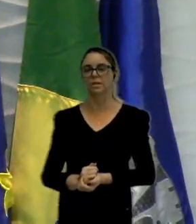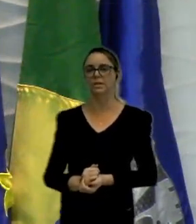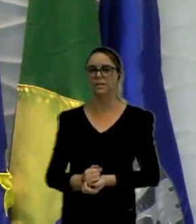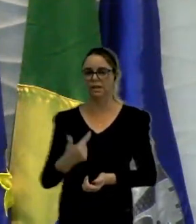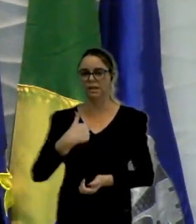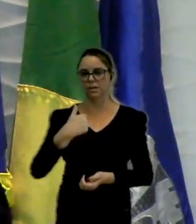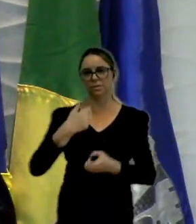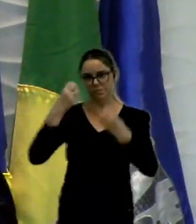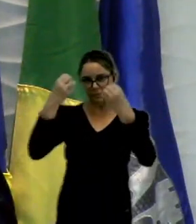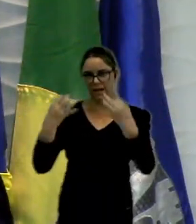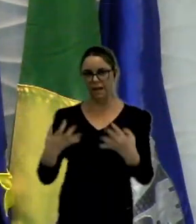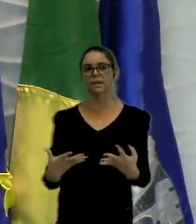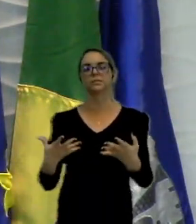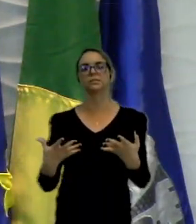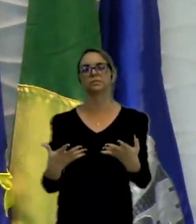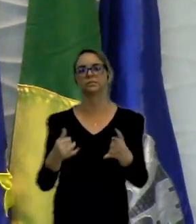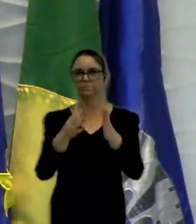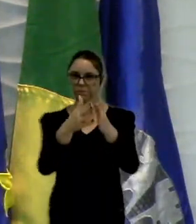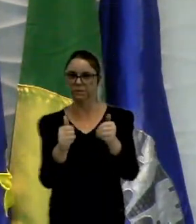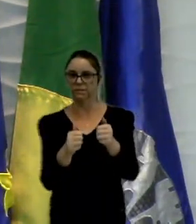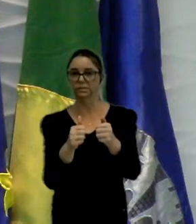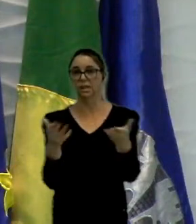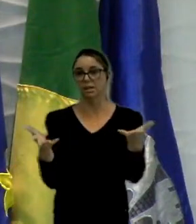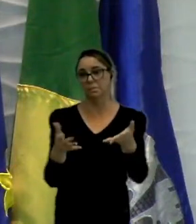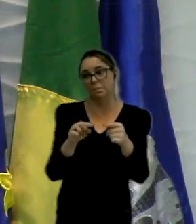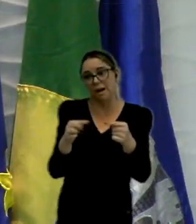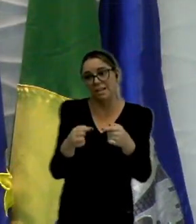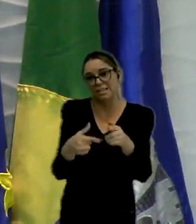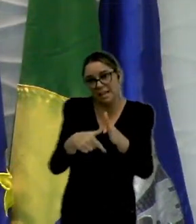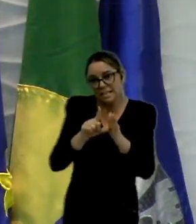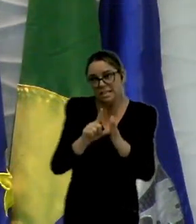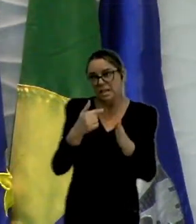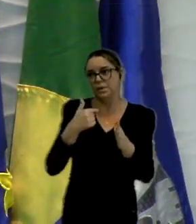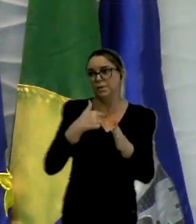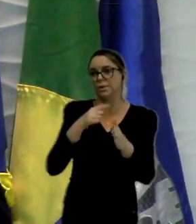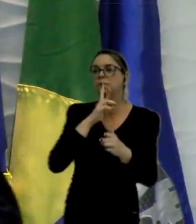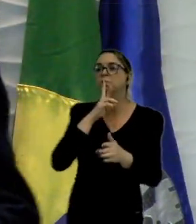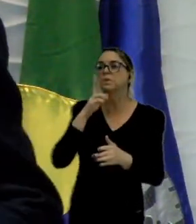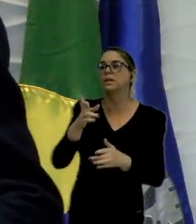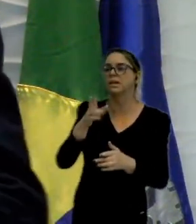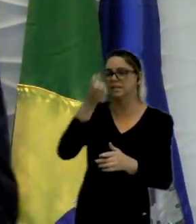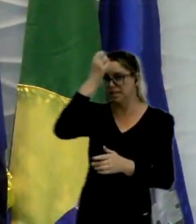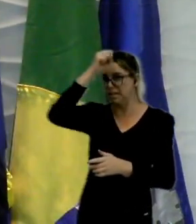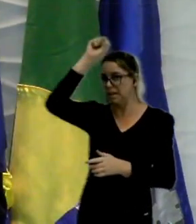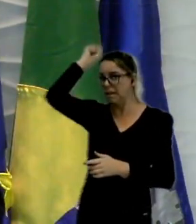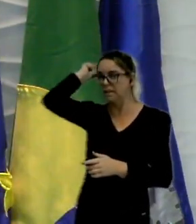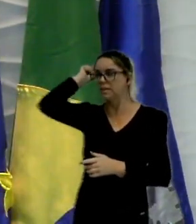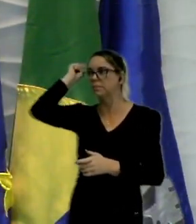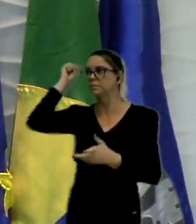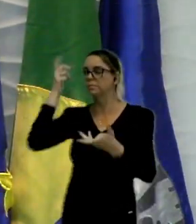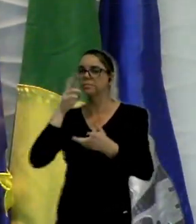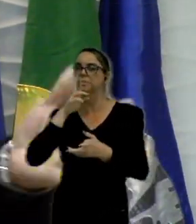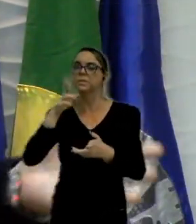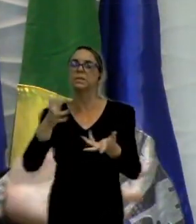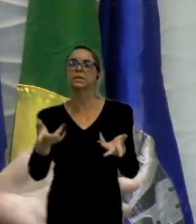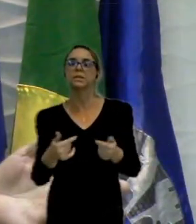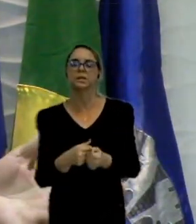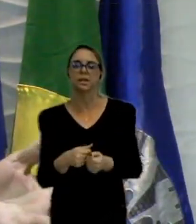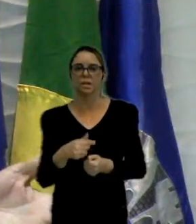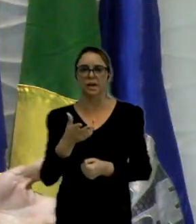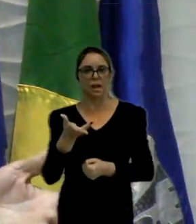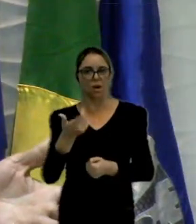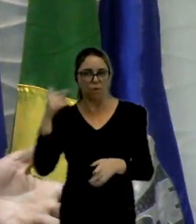presidente, eu vou discutir o requerimento, mas antes eu tenho que responder ao vereador Sidney Clay. onde ele diz que na última gestão, a